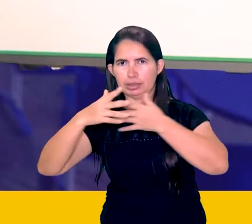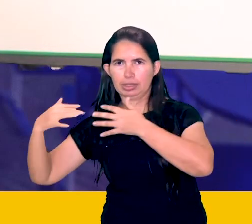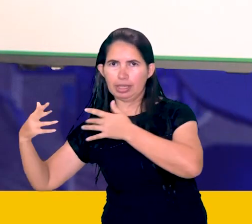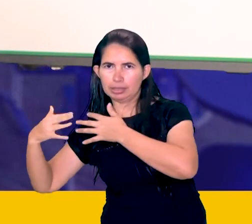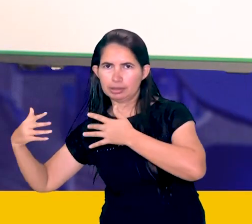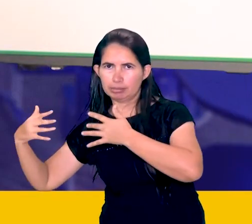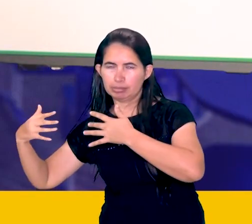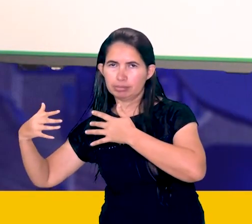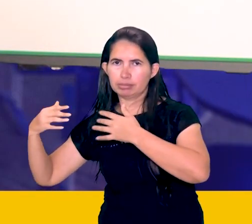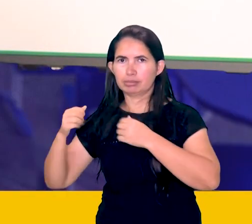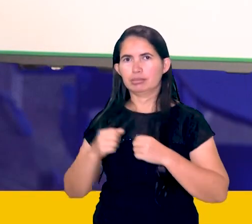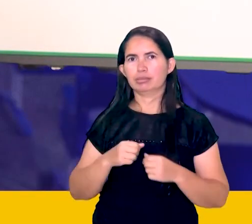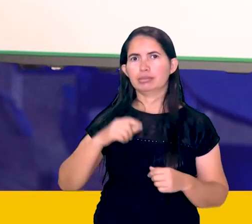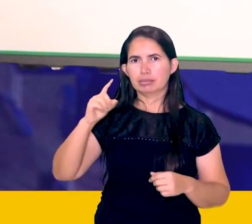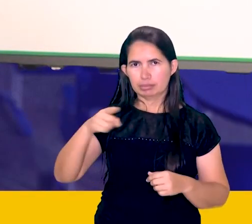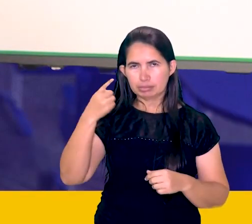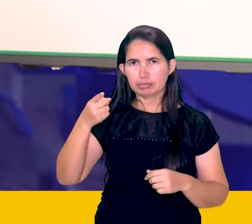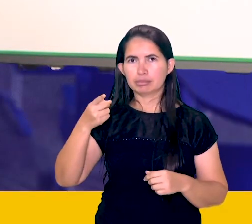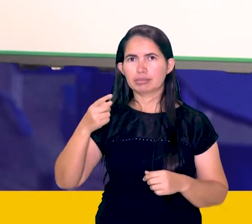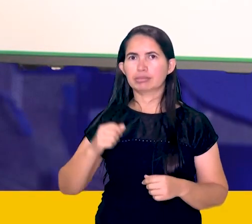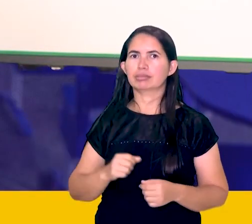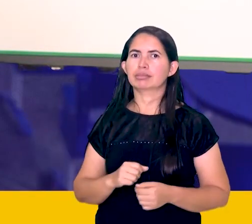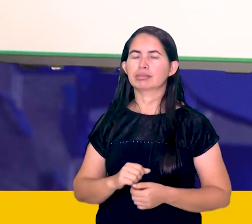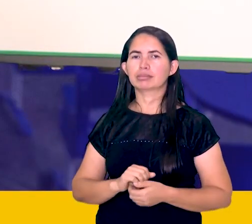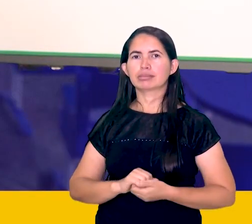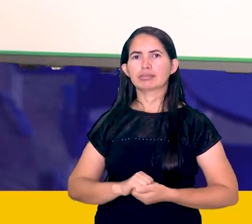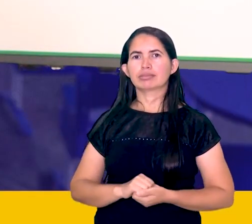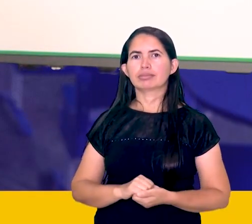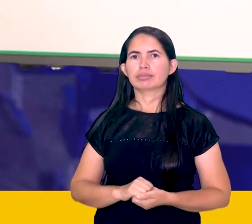outra. Vamos lá para a próxima.